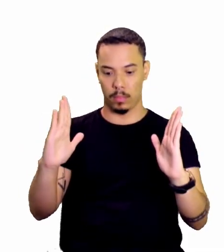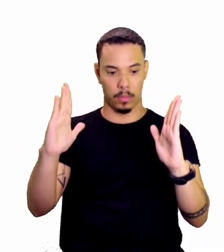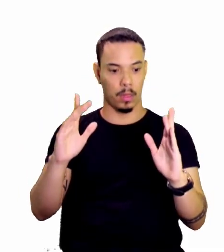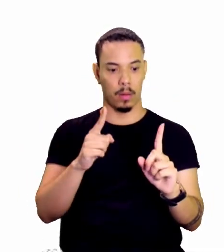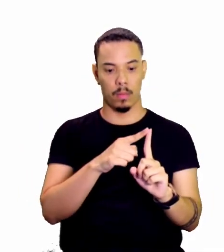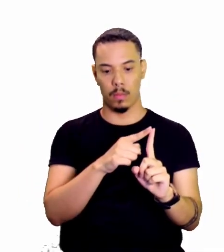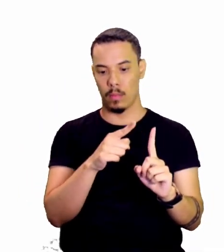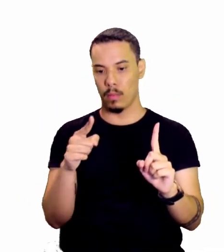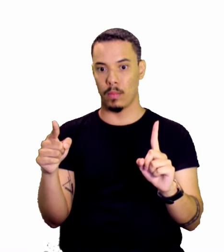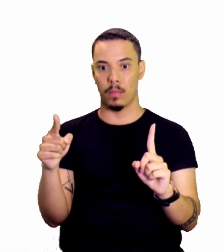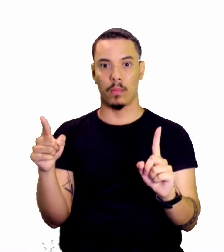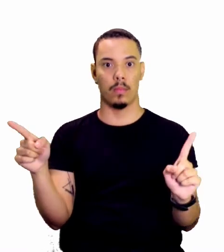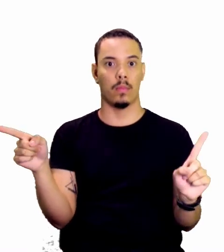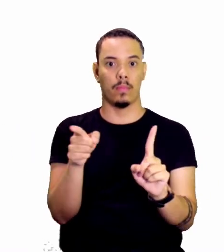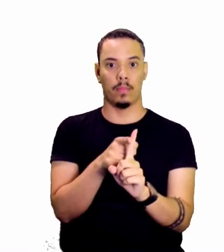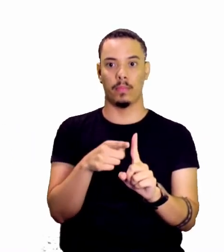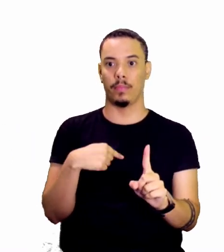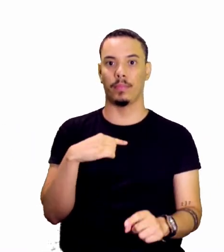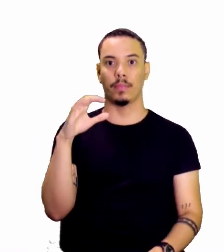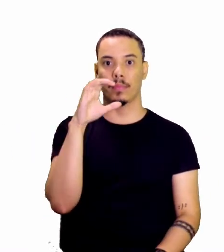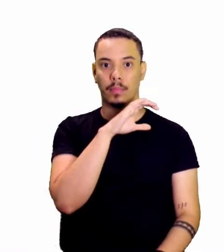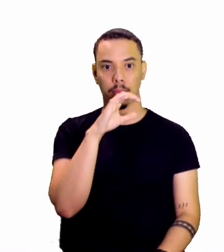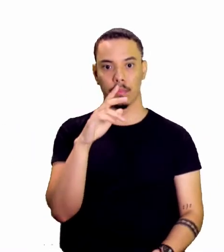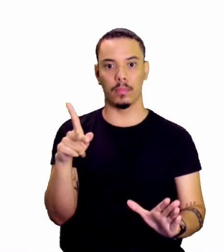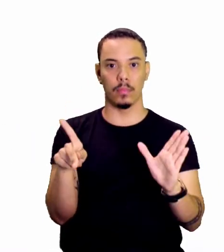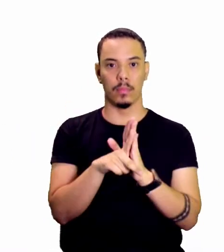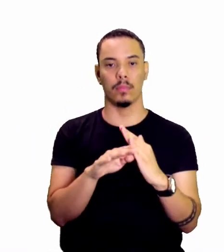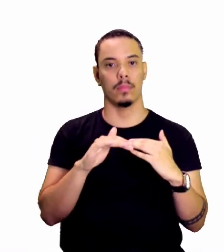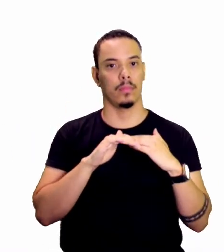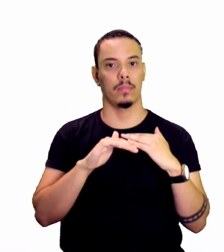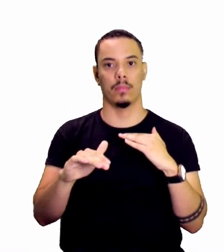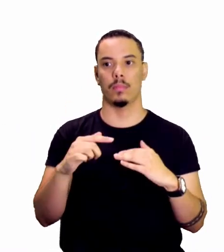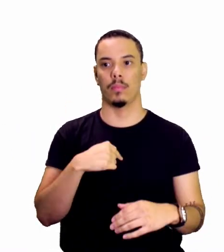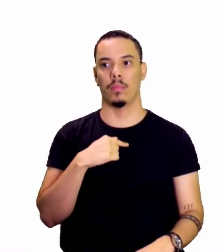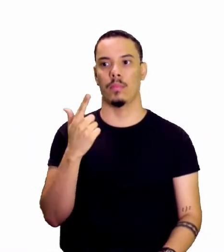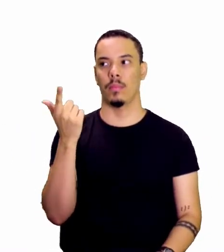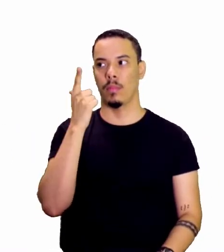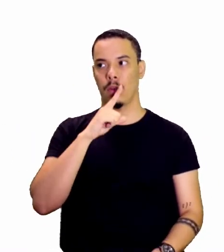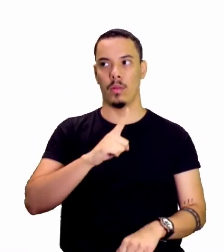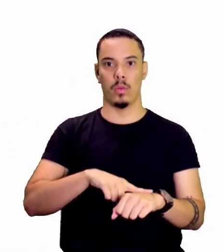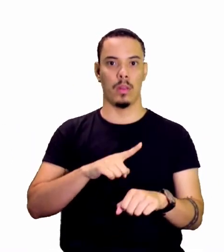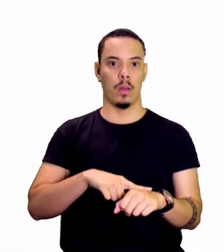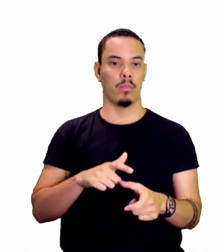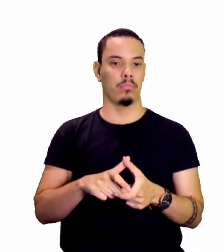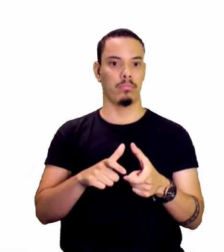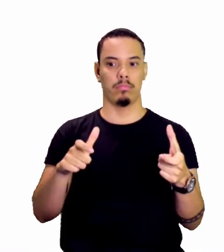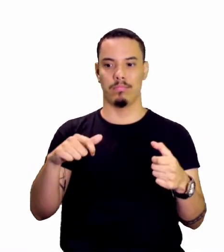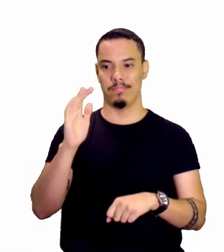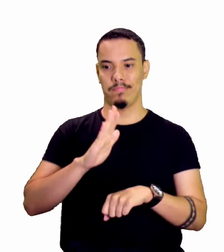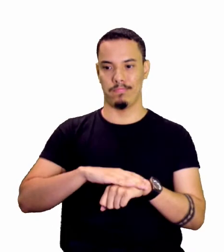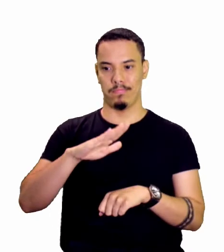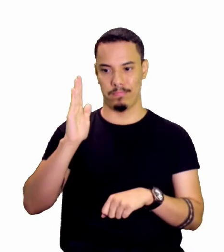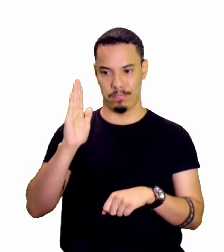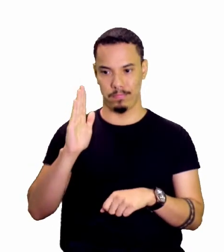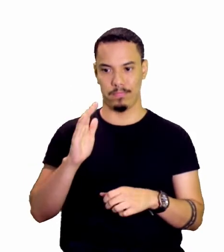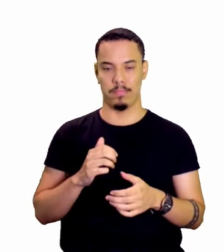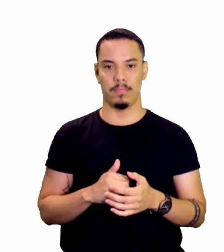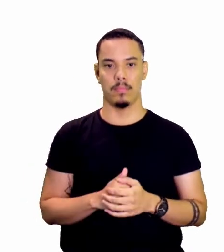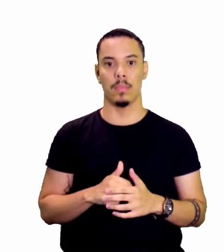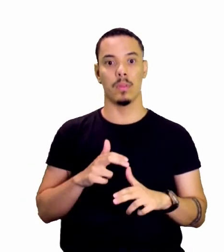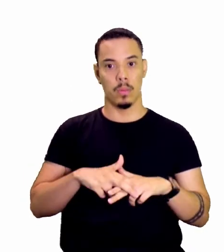pequeno considerado esse é diferente de velocidade média se considera um tempo maior tempo maior né